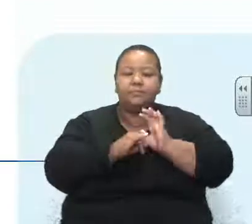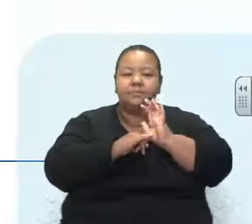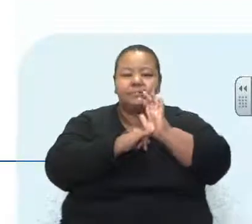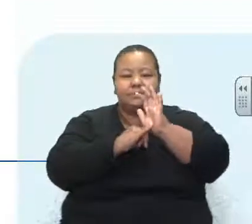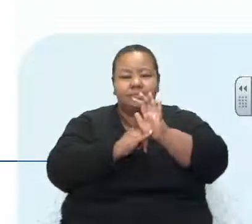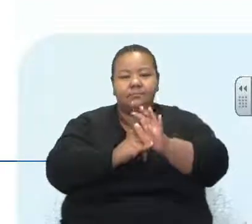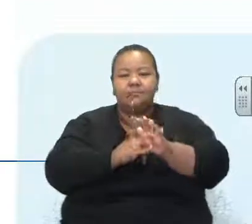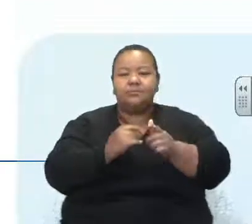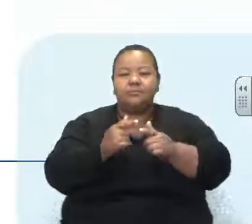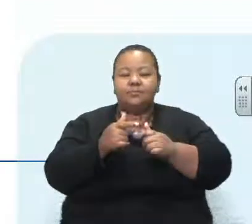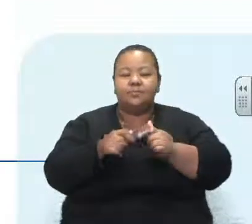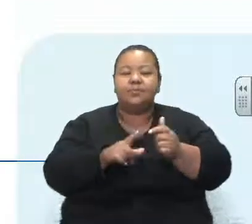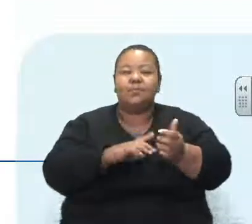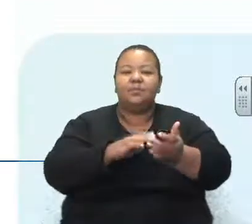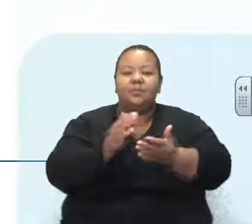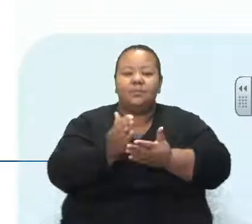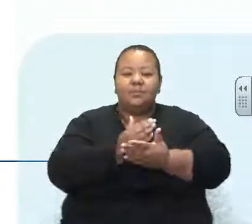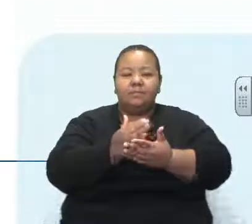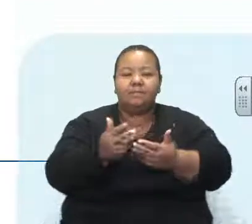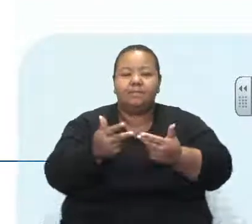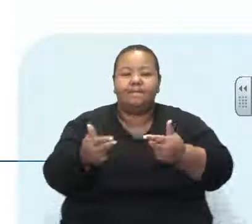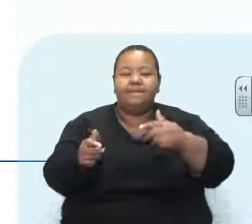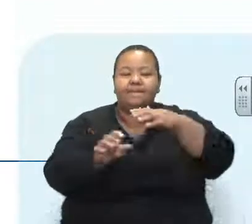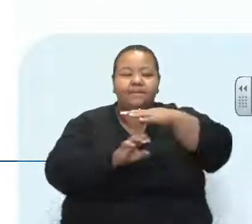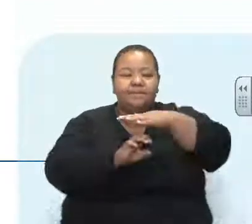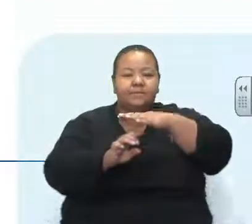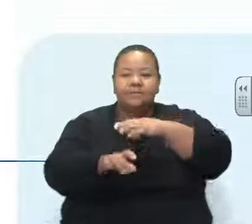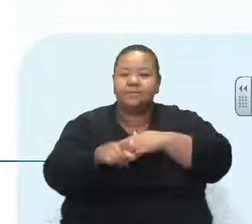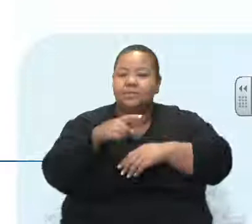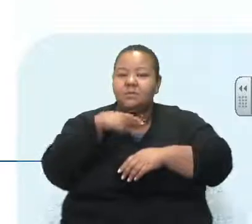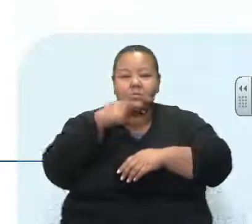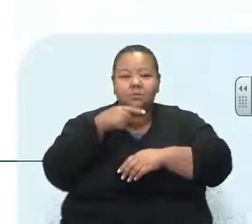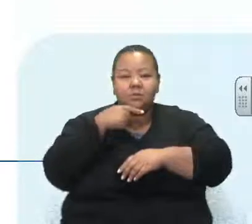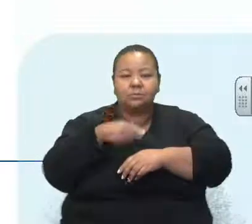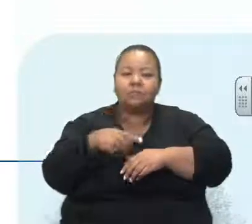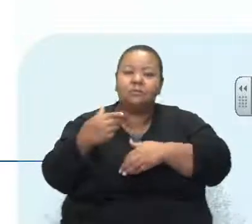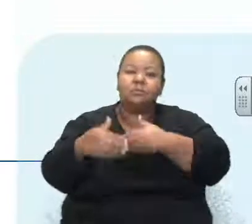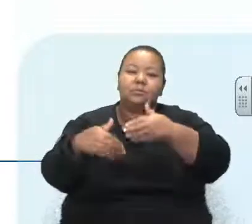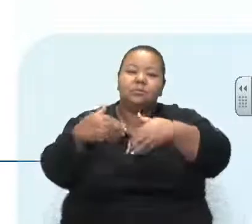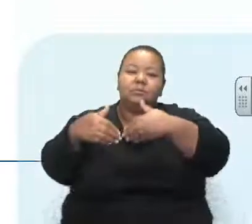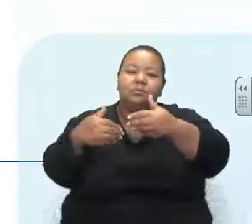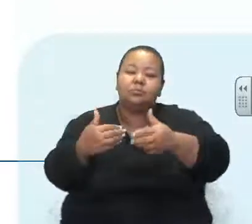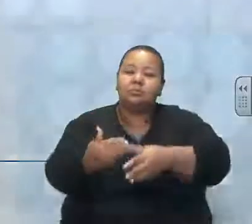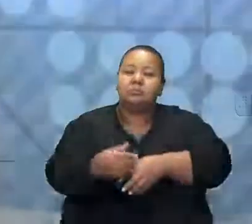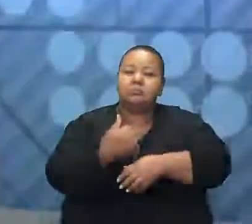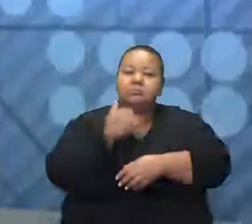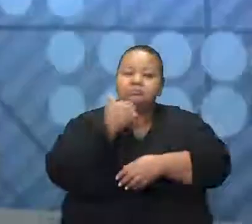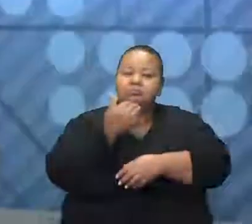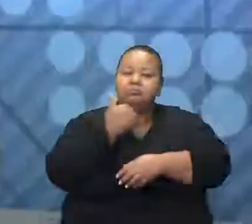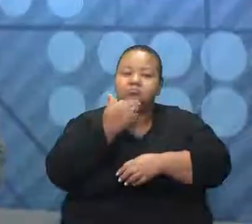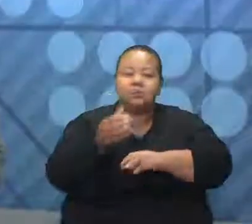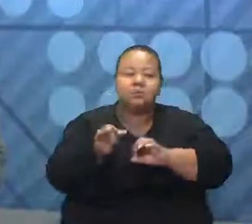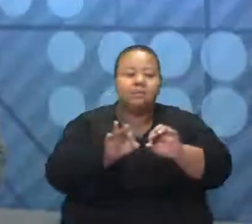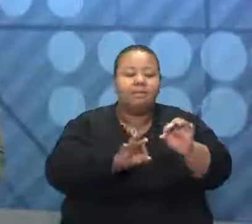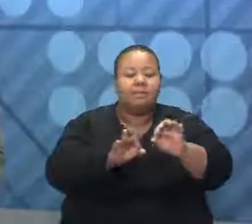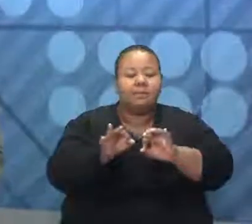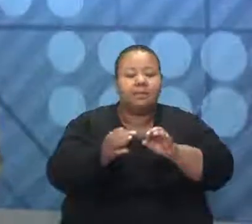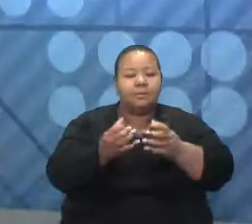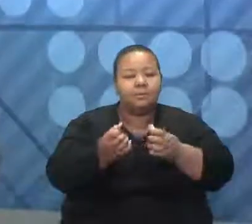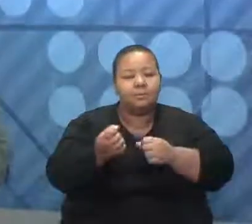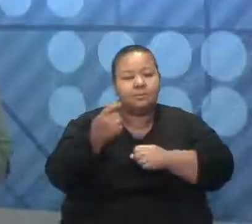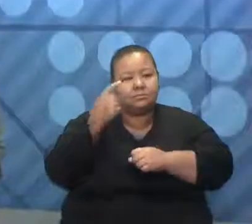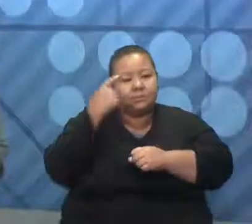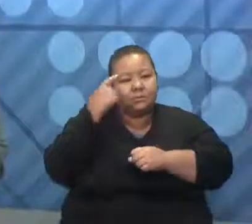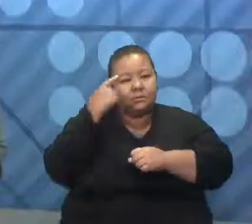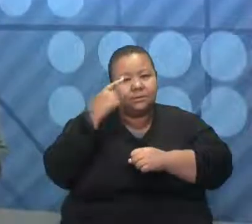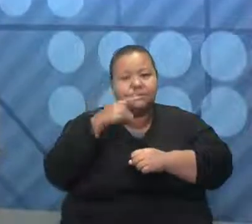se for algum ponto na qual sua empresa não consegue desenvolver ou não está preparada, vamos pensar assim, olha,